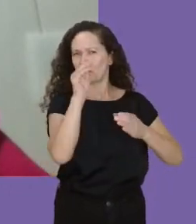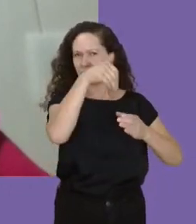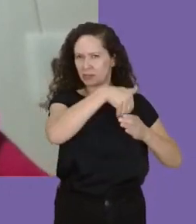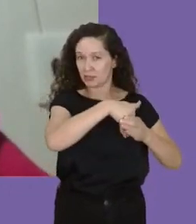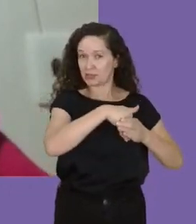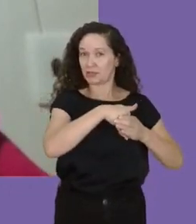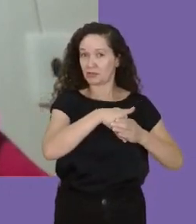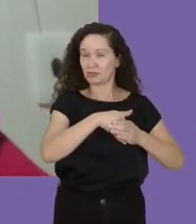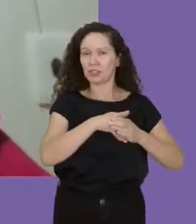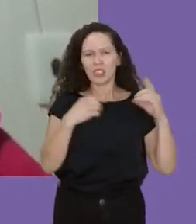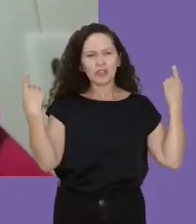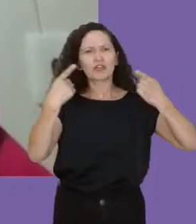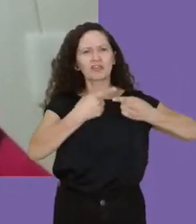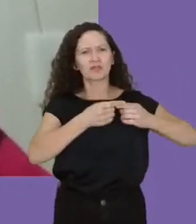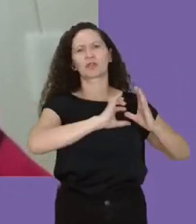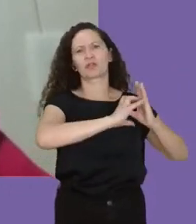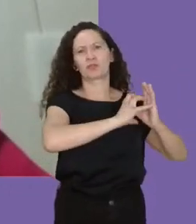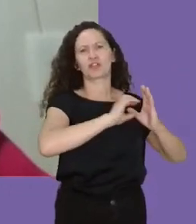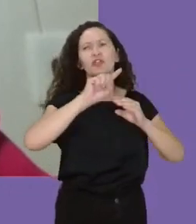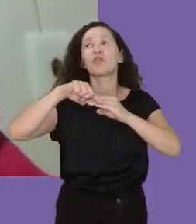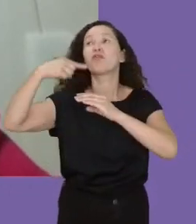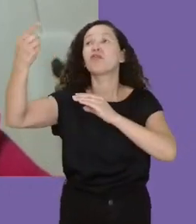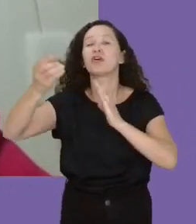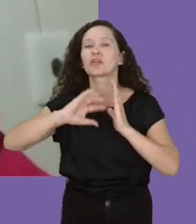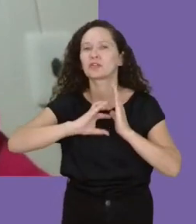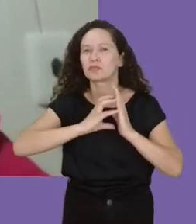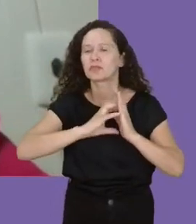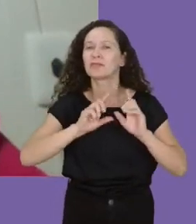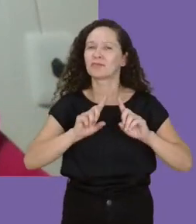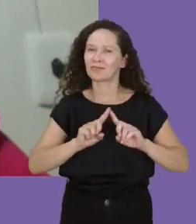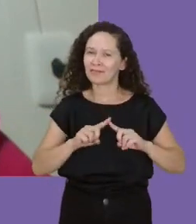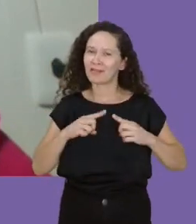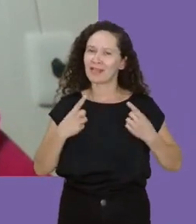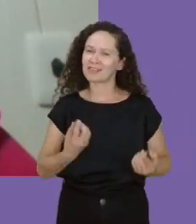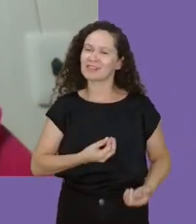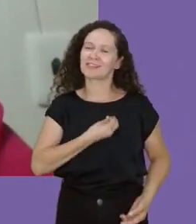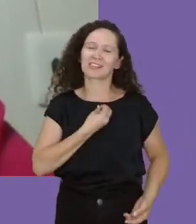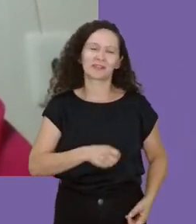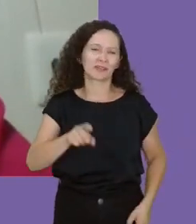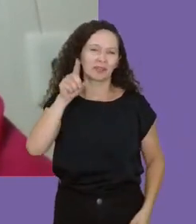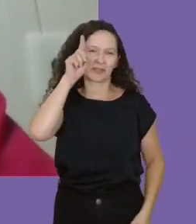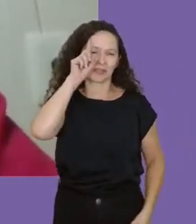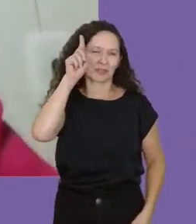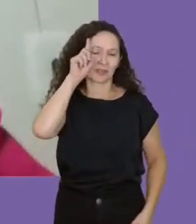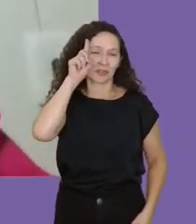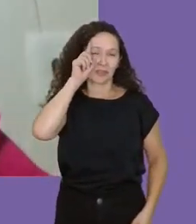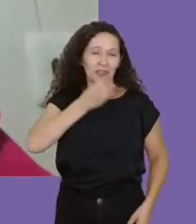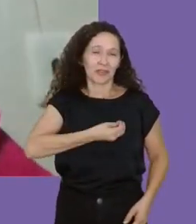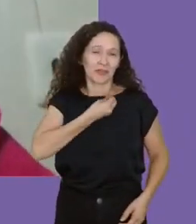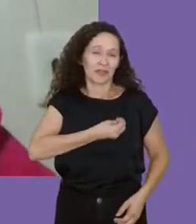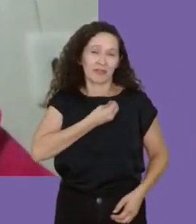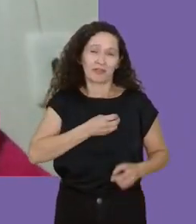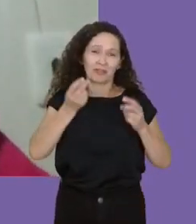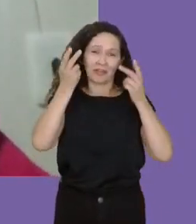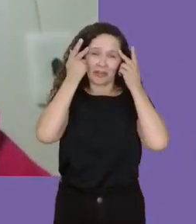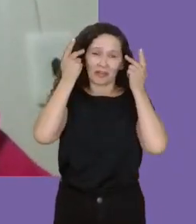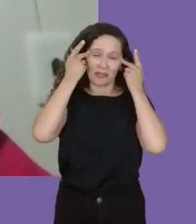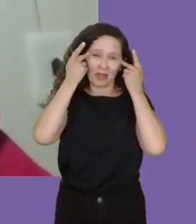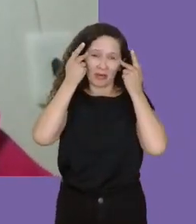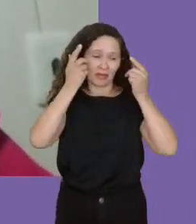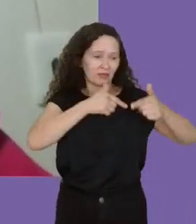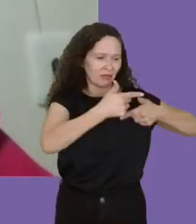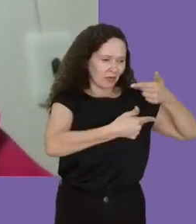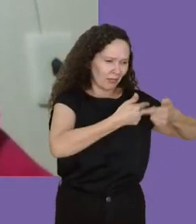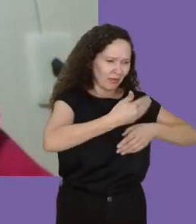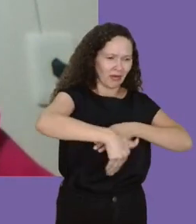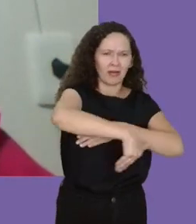de disputas internas ou mesmo para fora do partido, a gente enfrenta também no cotidiano, no dia a dia, né? E